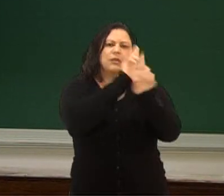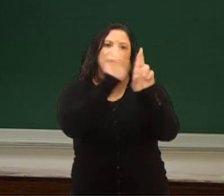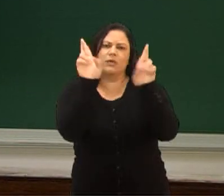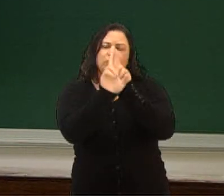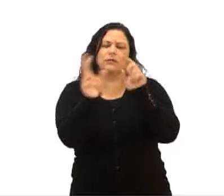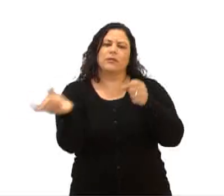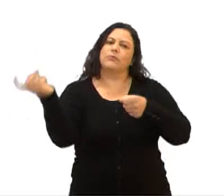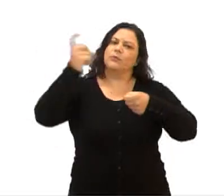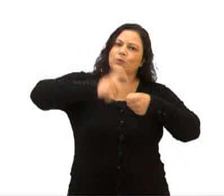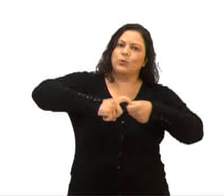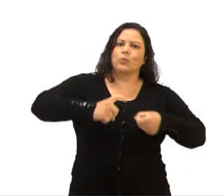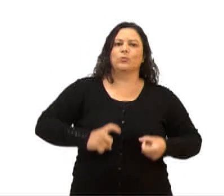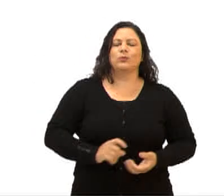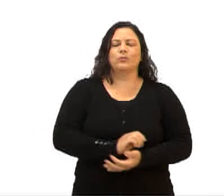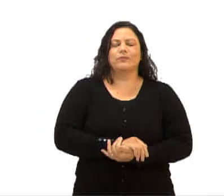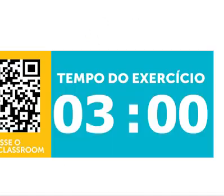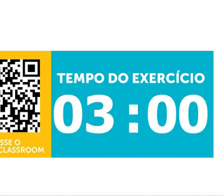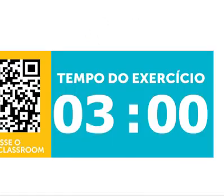gente conferir.